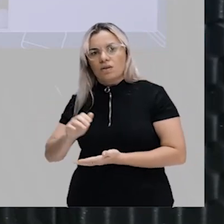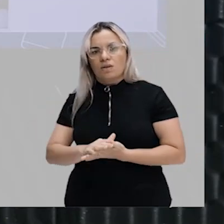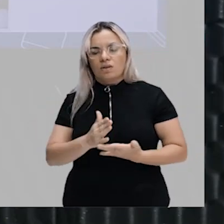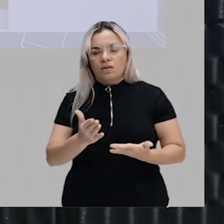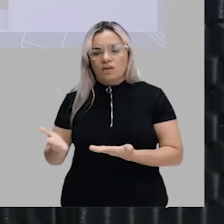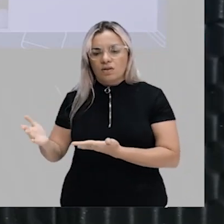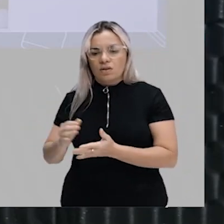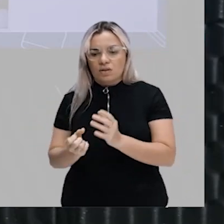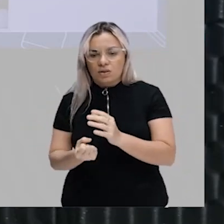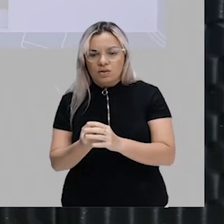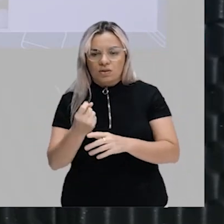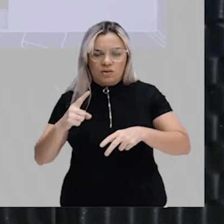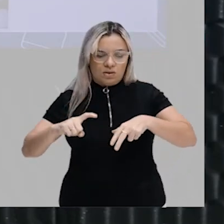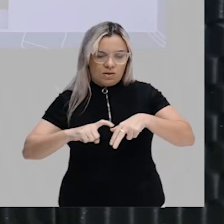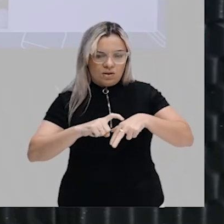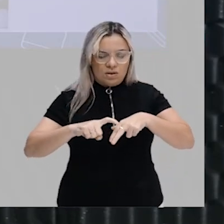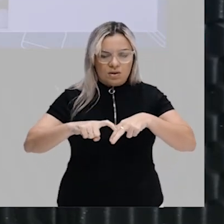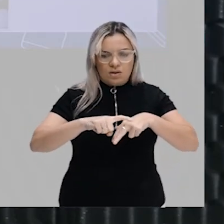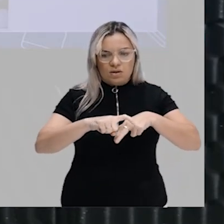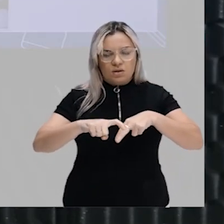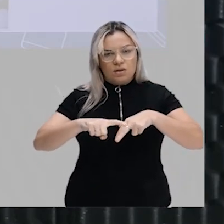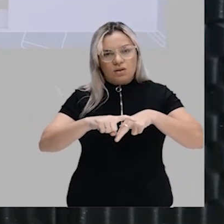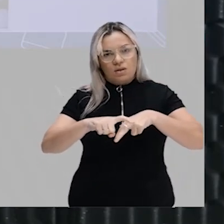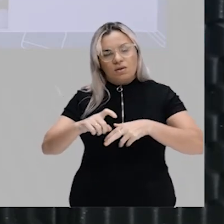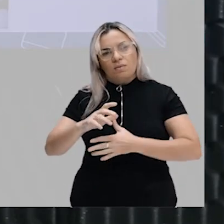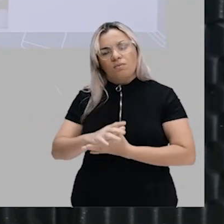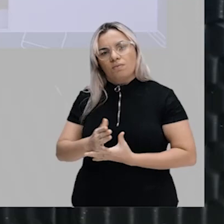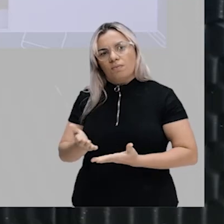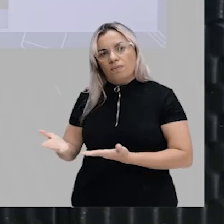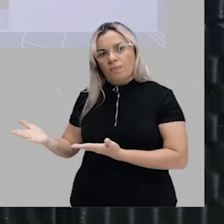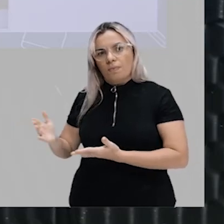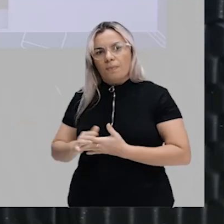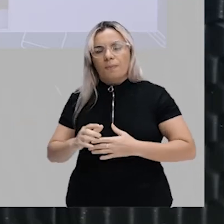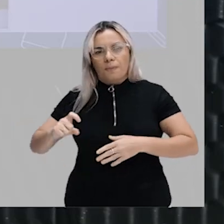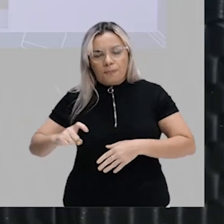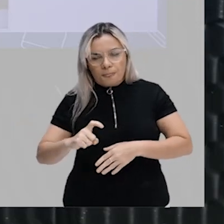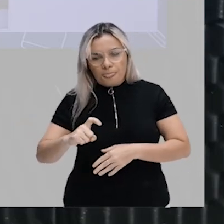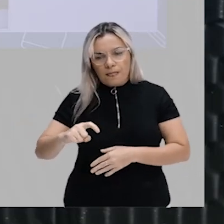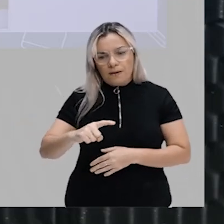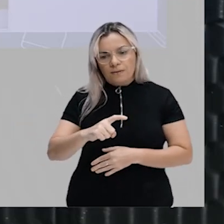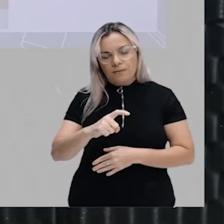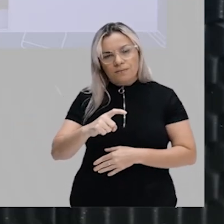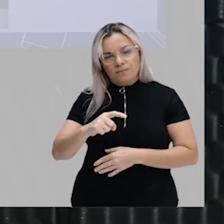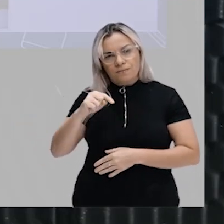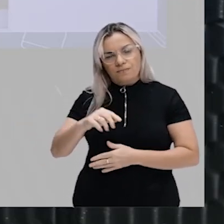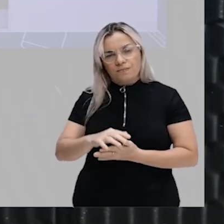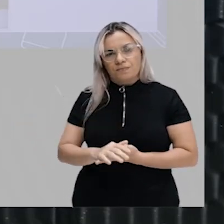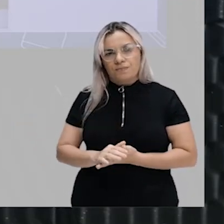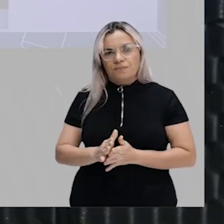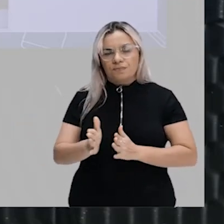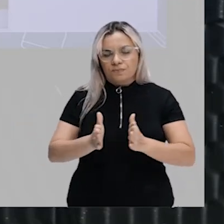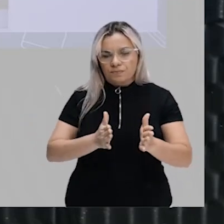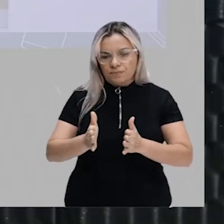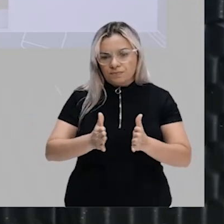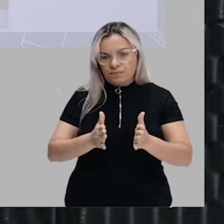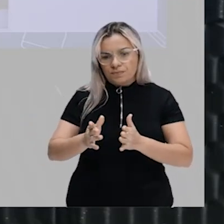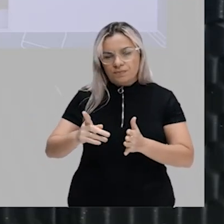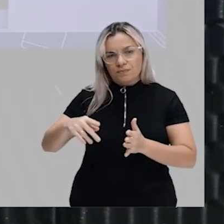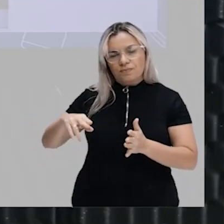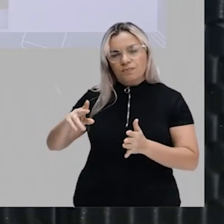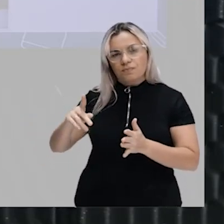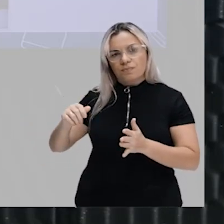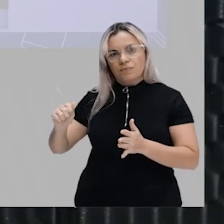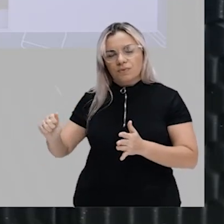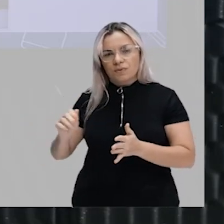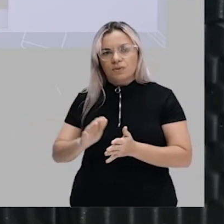tipo de lagarta, tá? Essa lagartinha aqui, ela produz, quando ela está na sua fase de pupa, né, que é quando ela vai